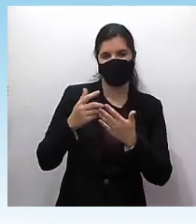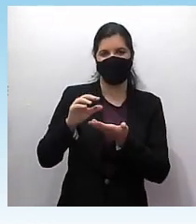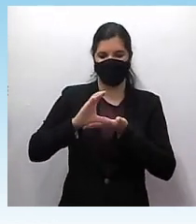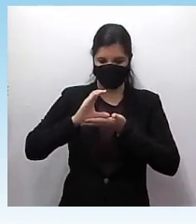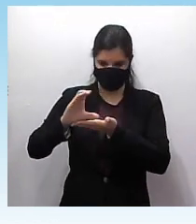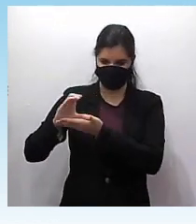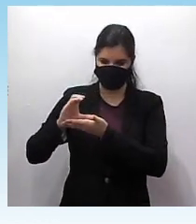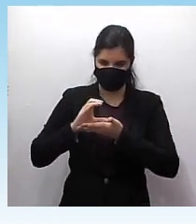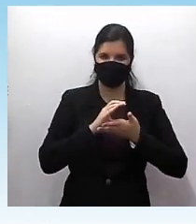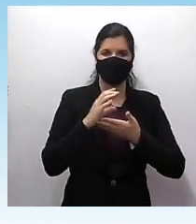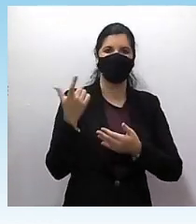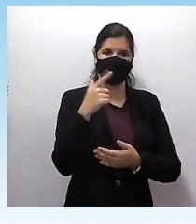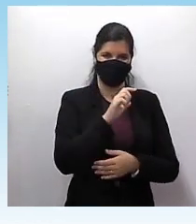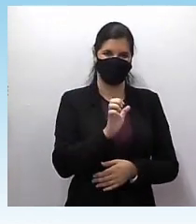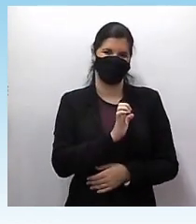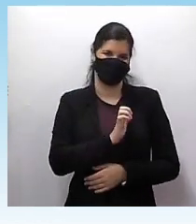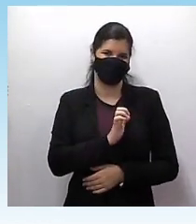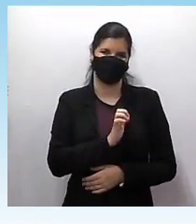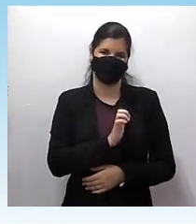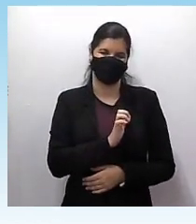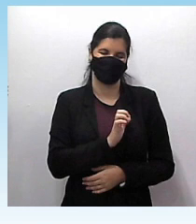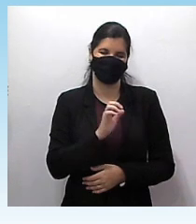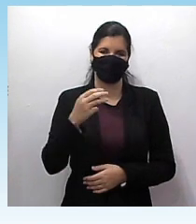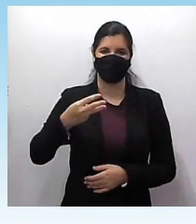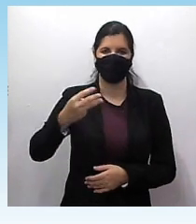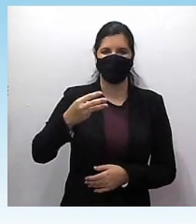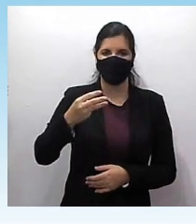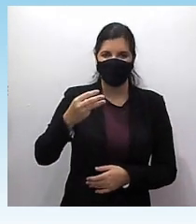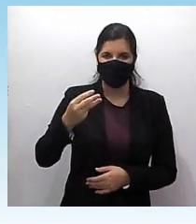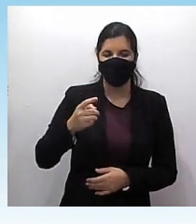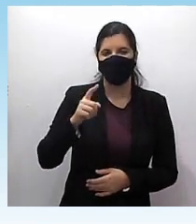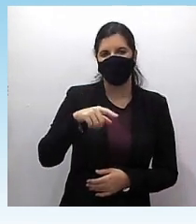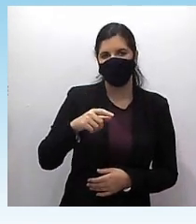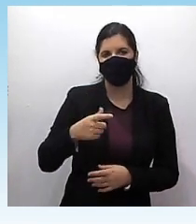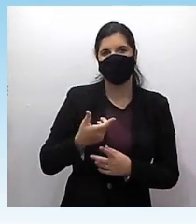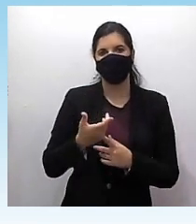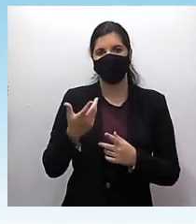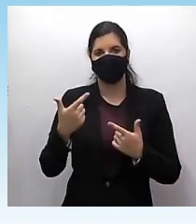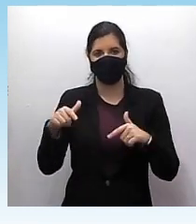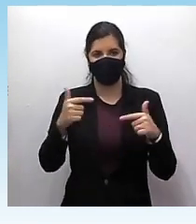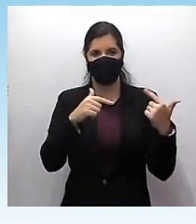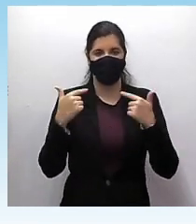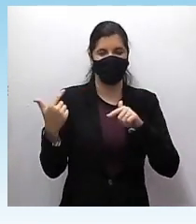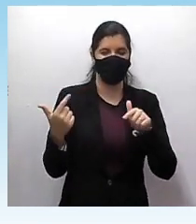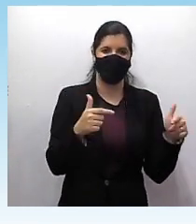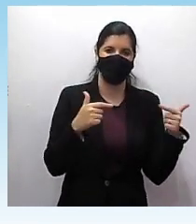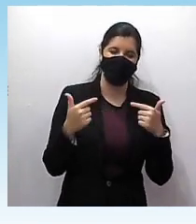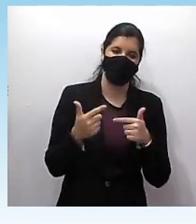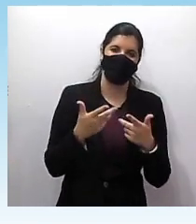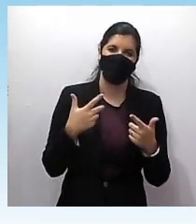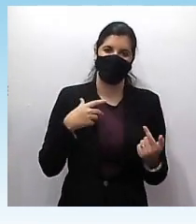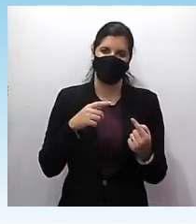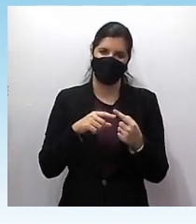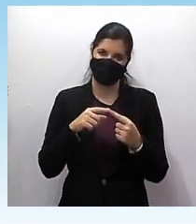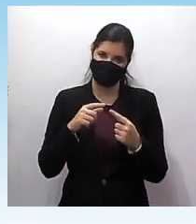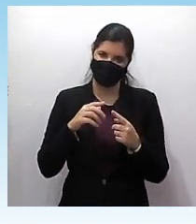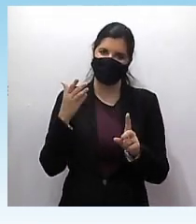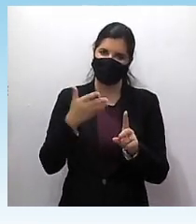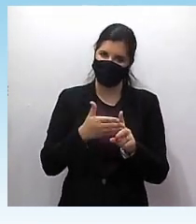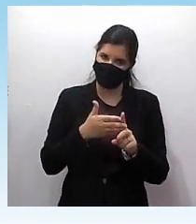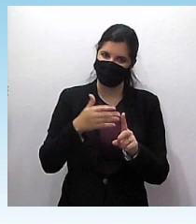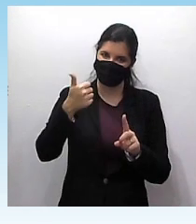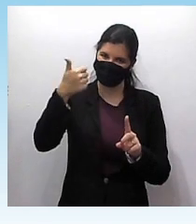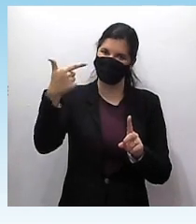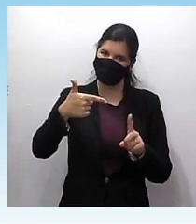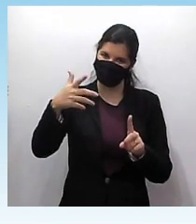bens, maior a produção de riqueza. E, por fim, é o setor terciário, que corresponde aos serviços, que é consequência direta dos 2